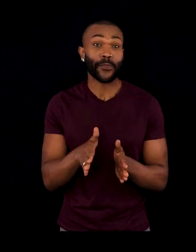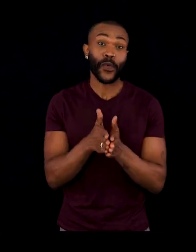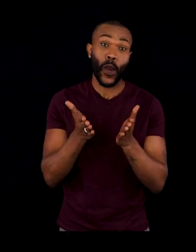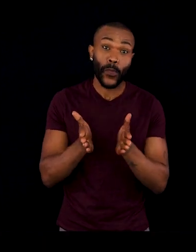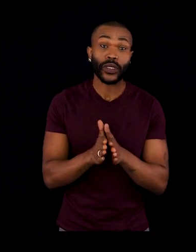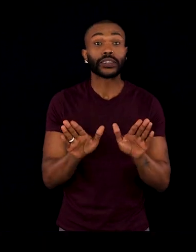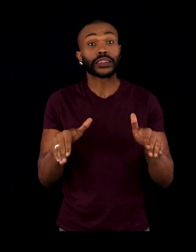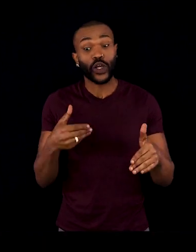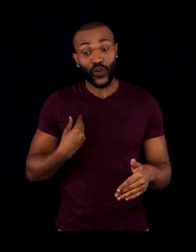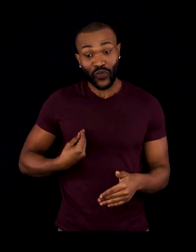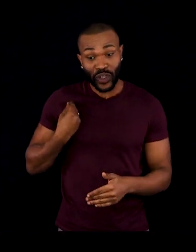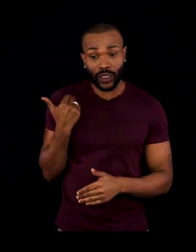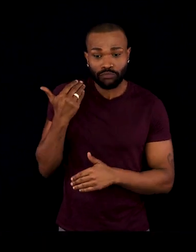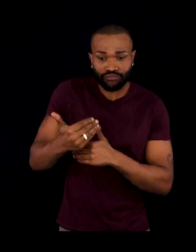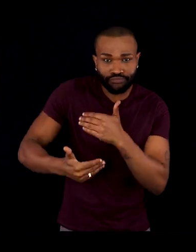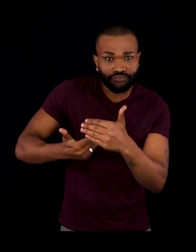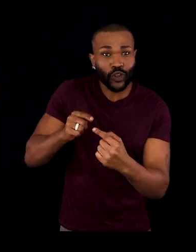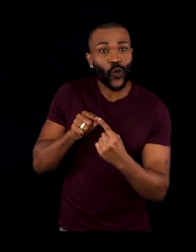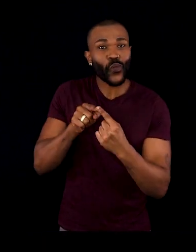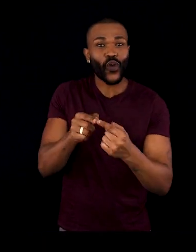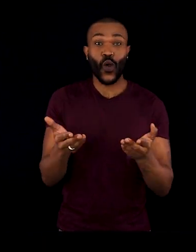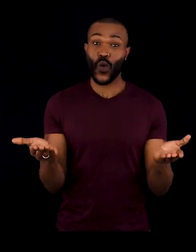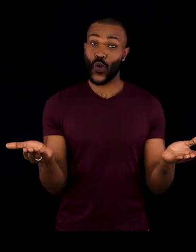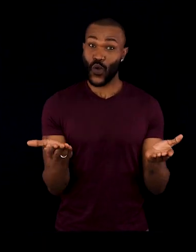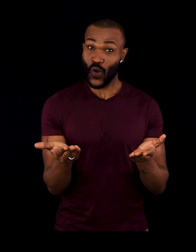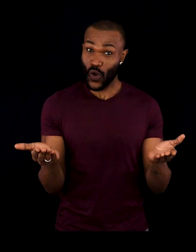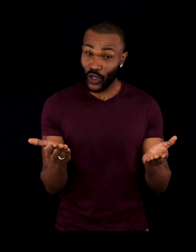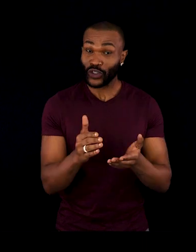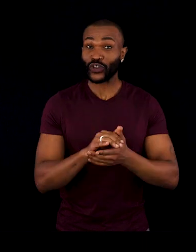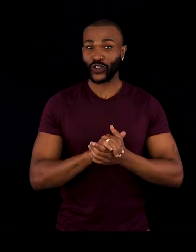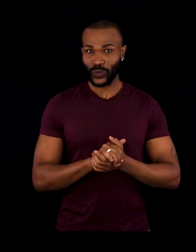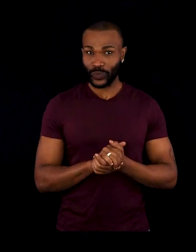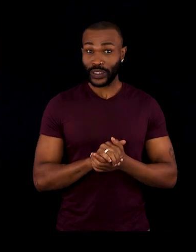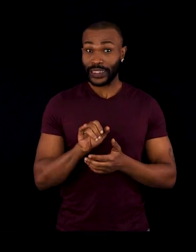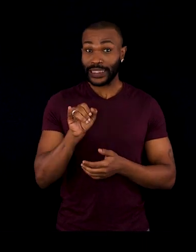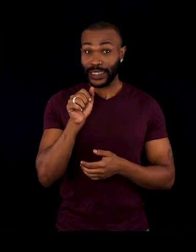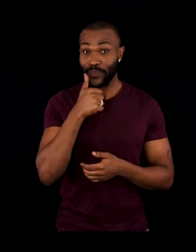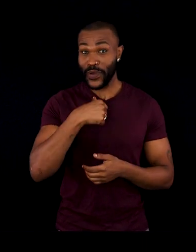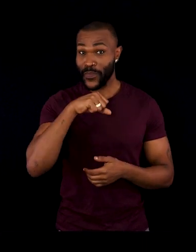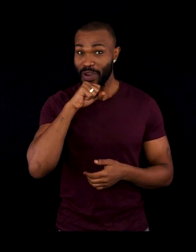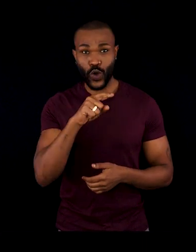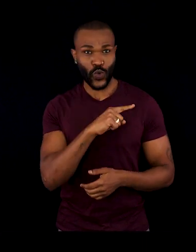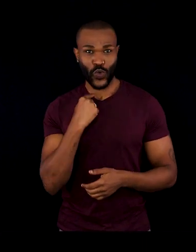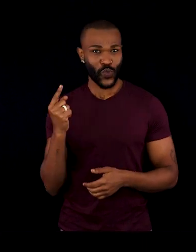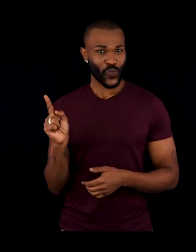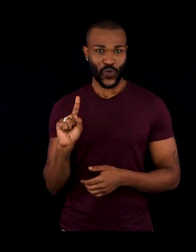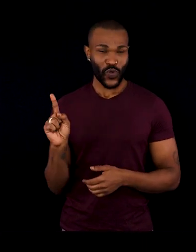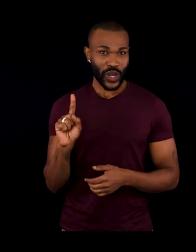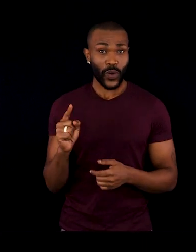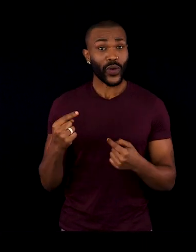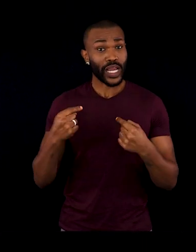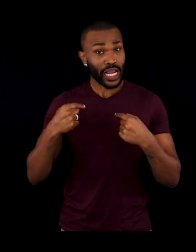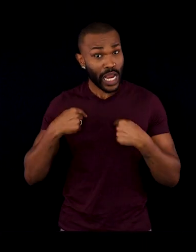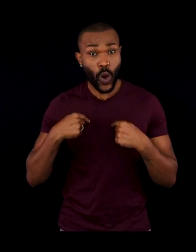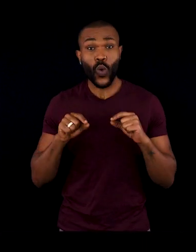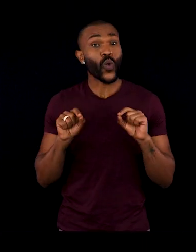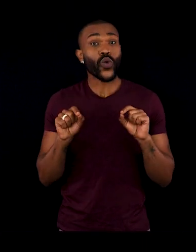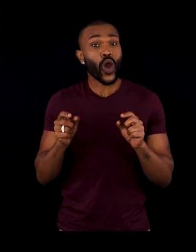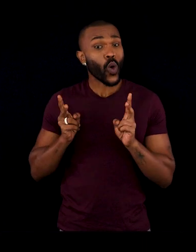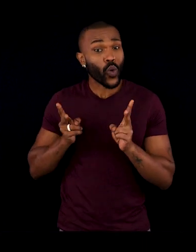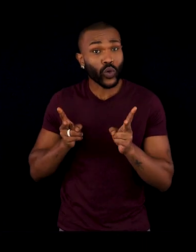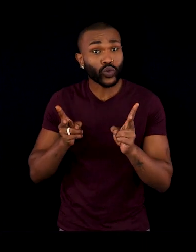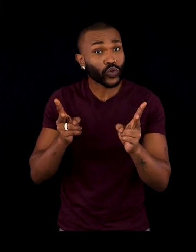aí que a minha vida pegou o rumo que tem hoje. Provavelmente, se minha mãe não tivesse falecido, eu teria